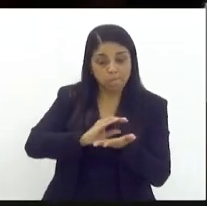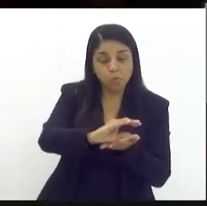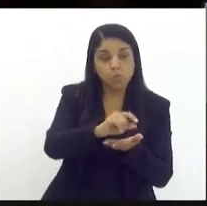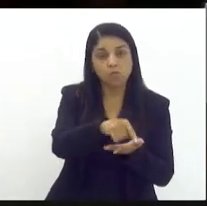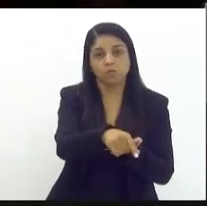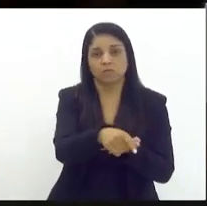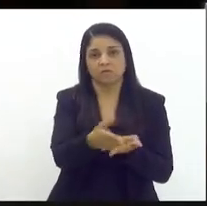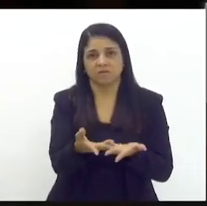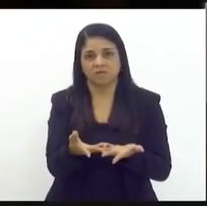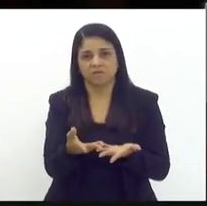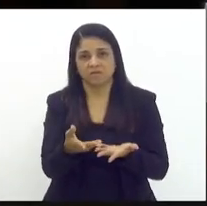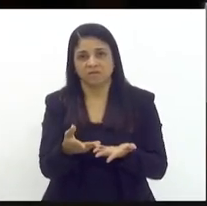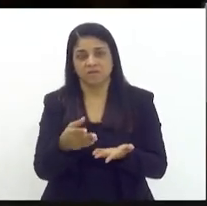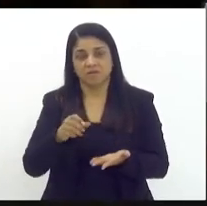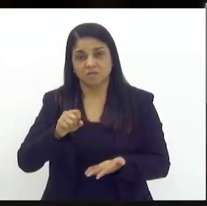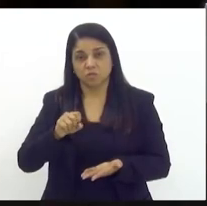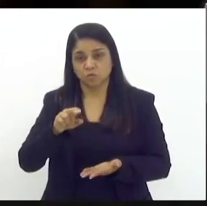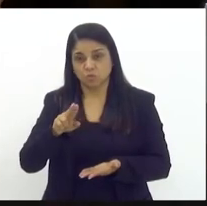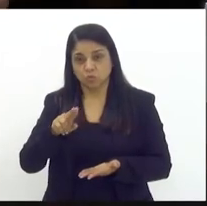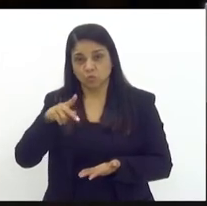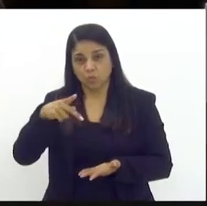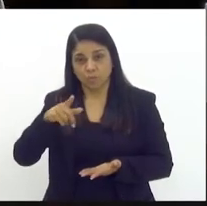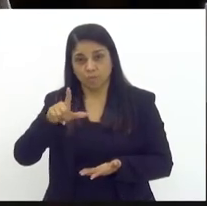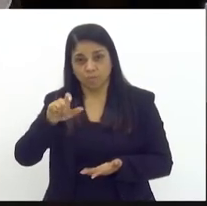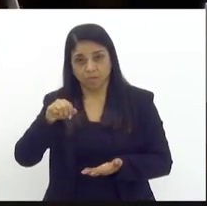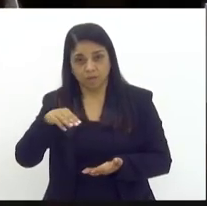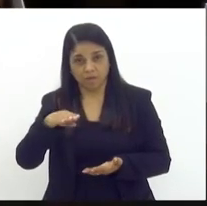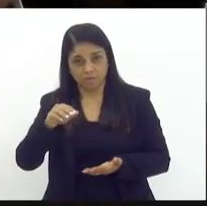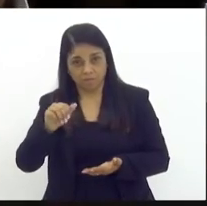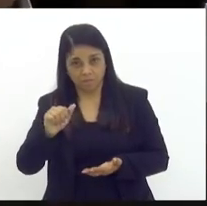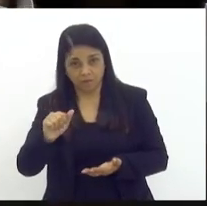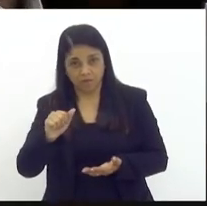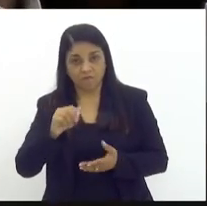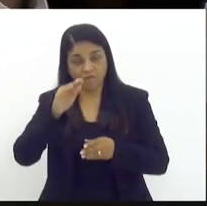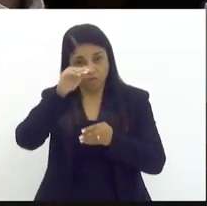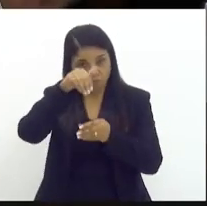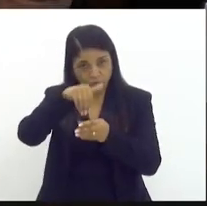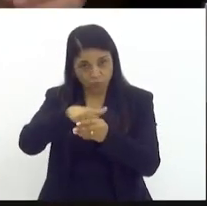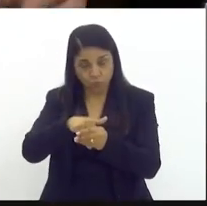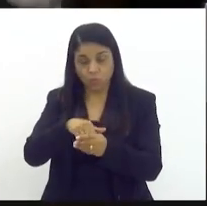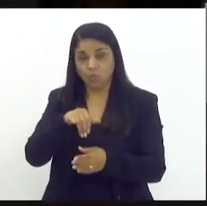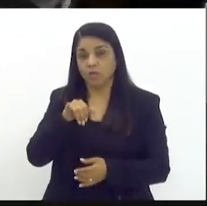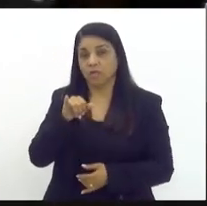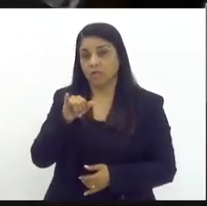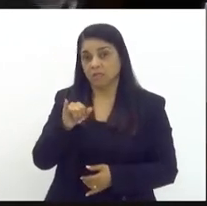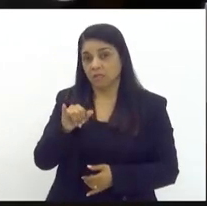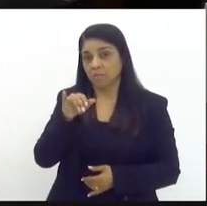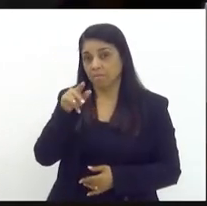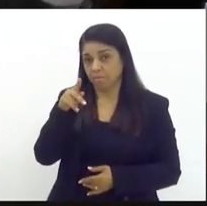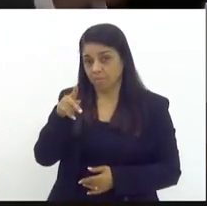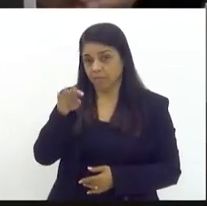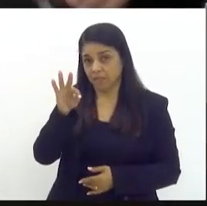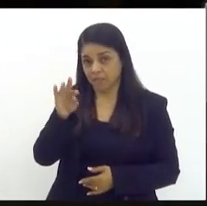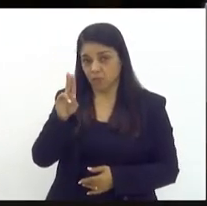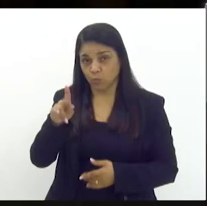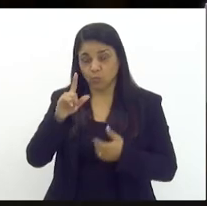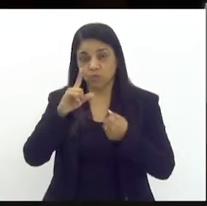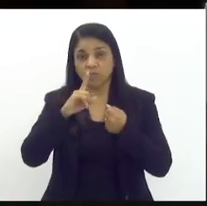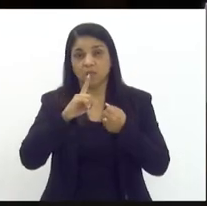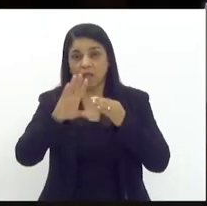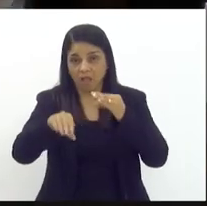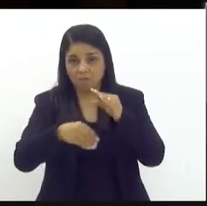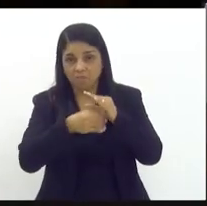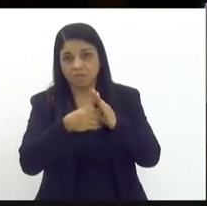a suprema corte só votou a progressividade do IPTU na emenda constitucional 29 em